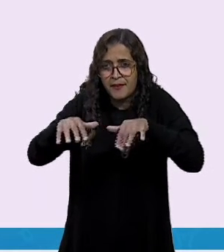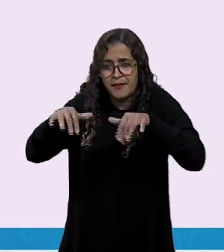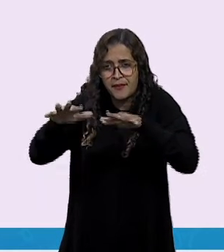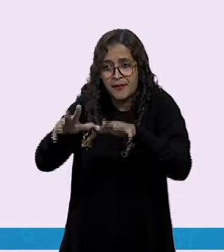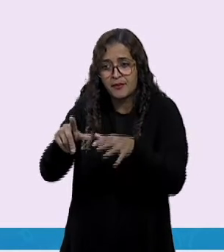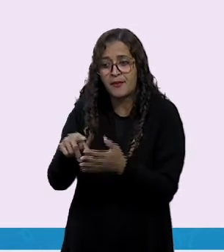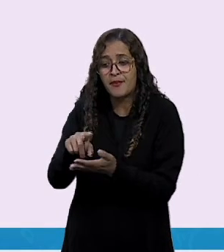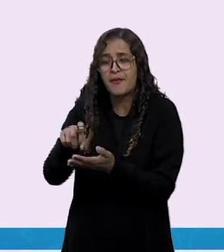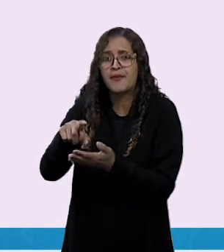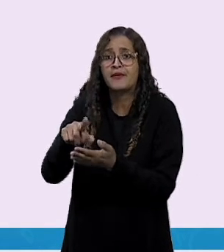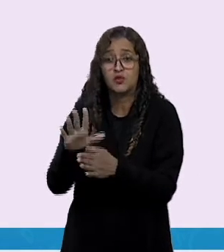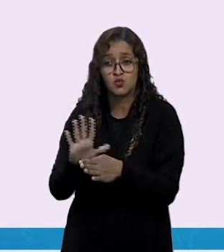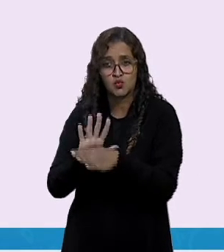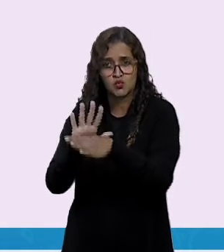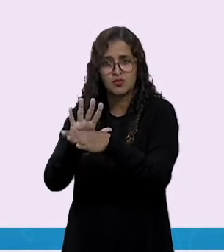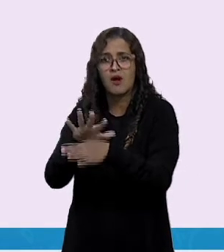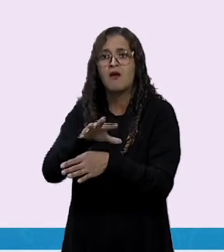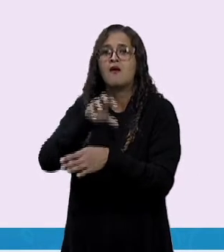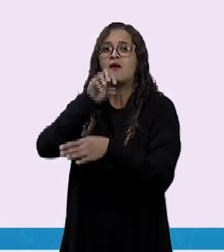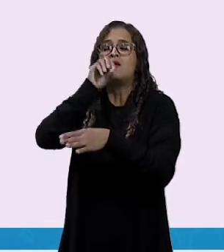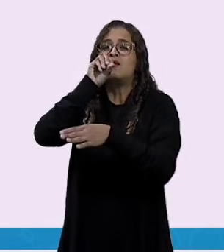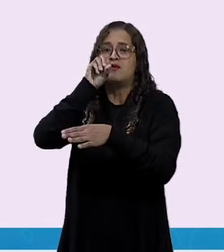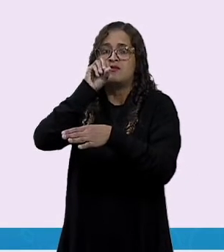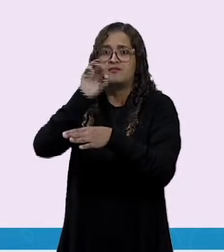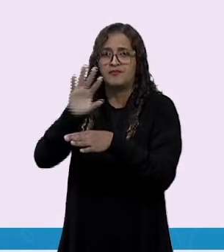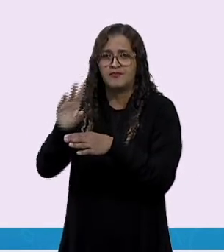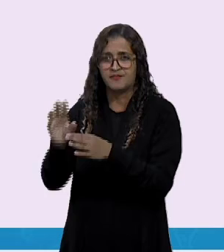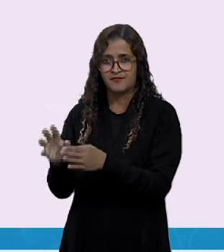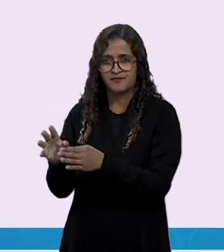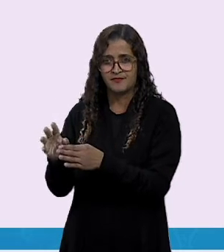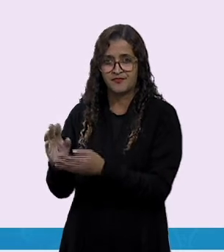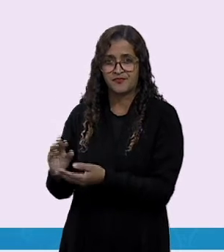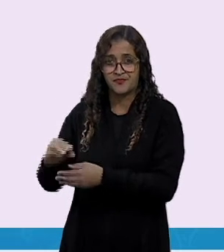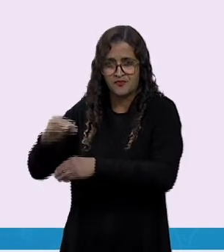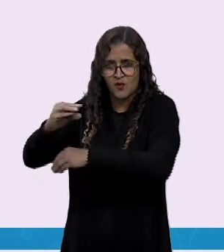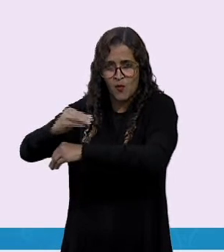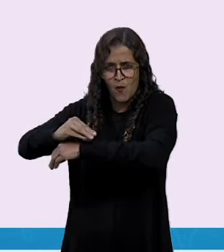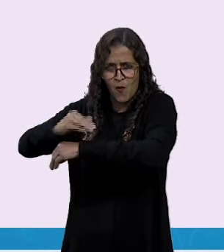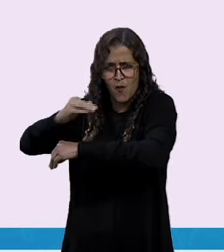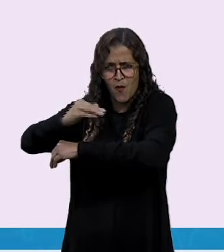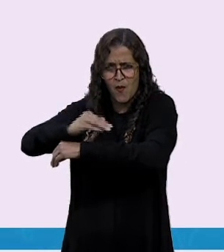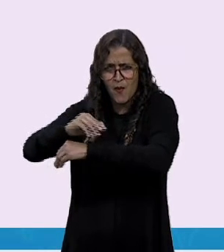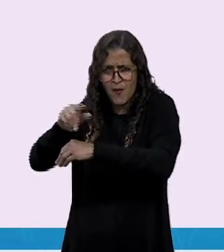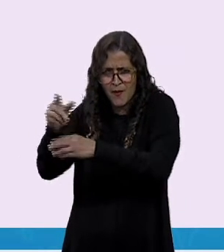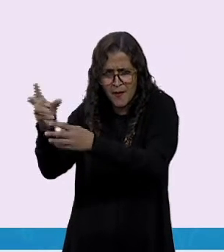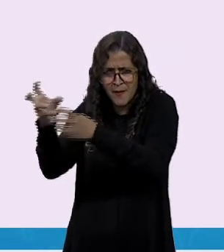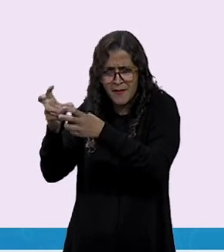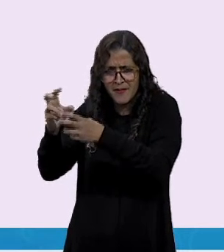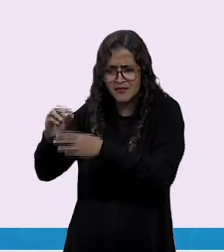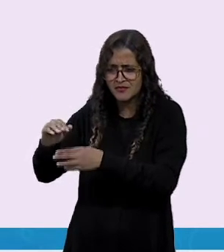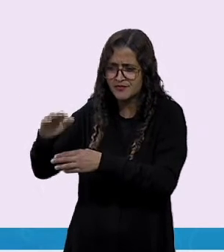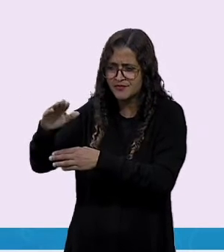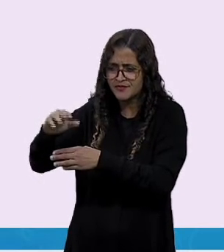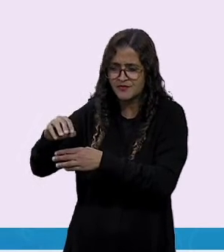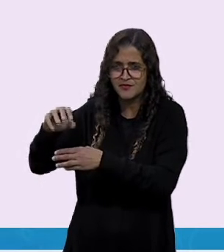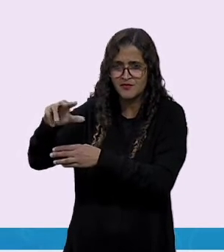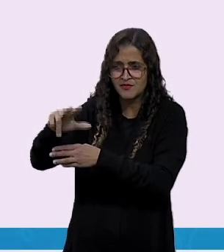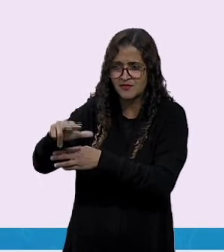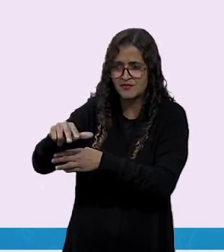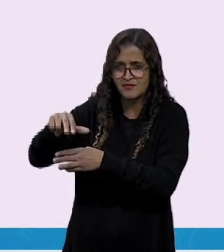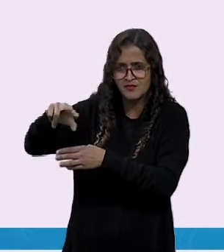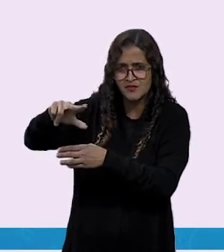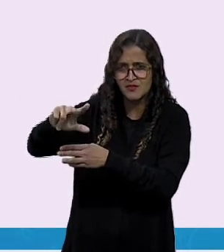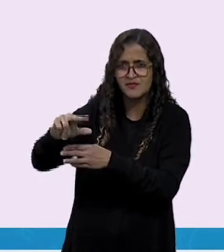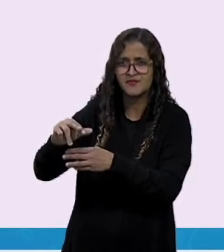ó. Aí depois ele se torna a rã ou um sapo jovem, que ainda tem um pouquinho do pedacinho do rabo aqui de girino, até se tornar